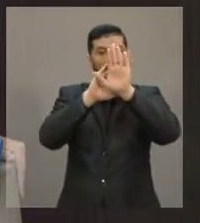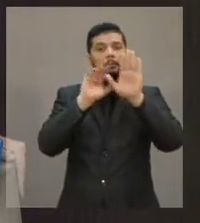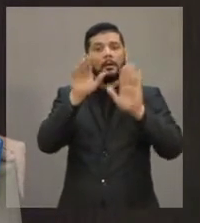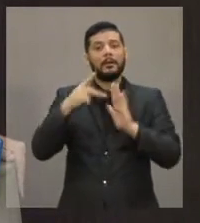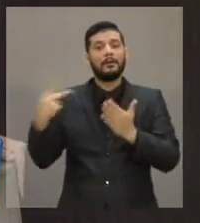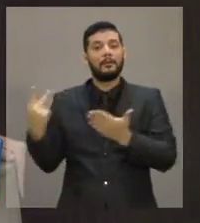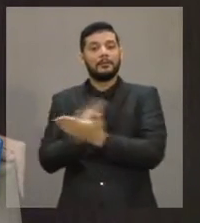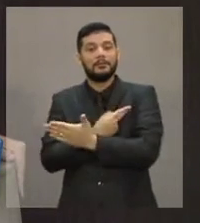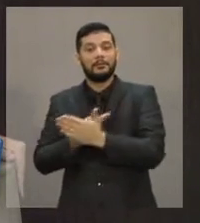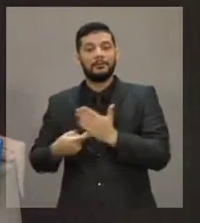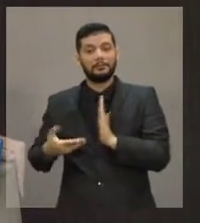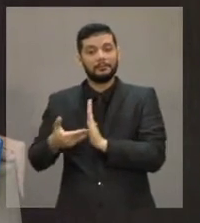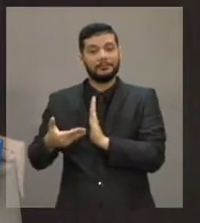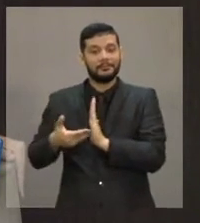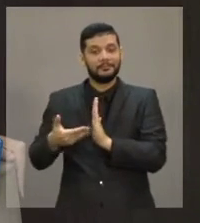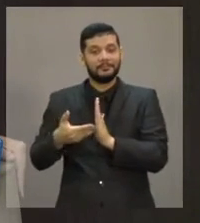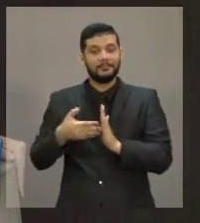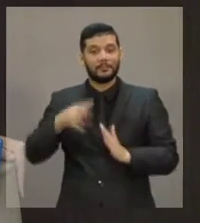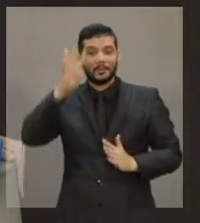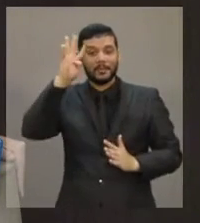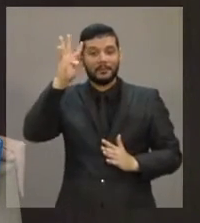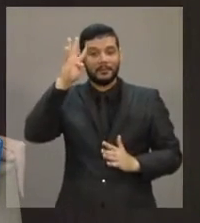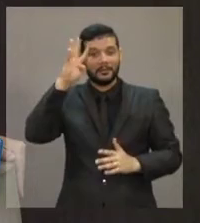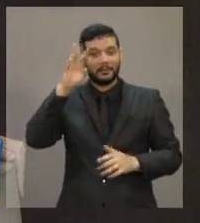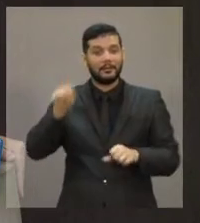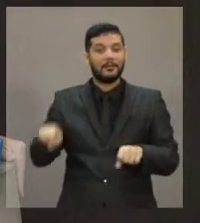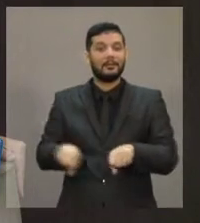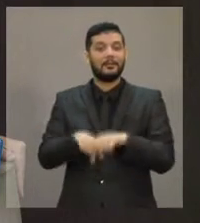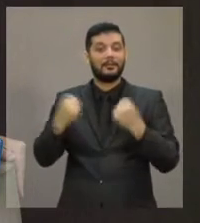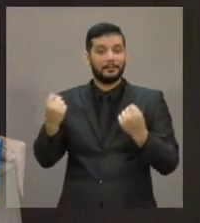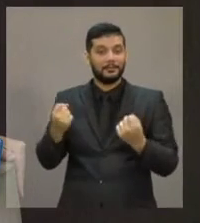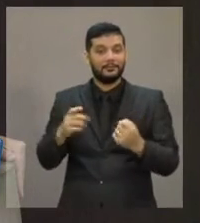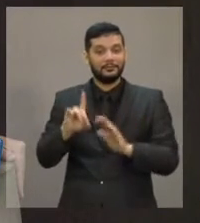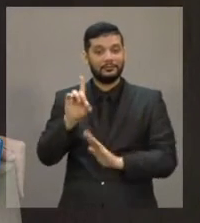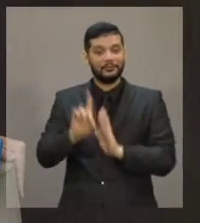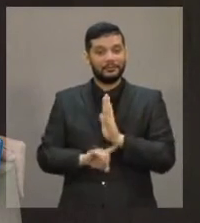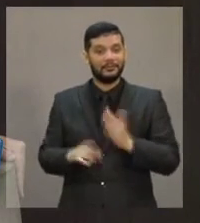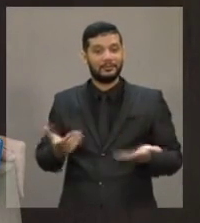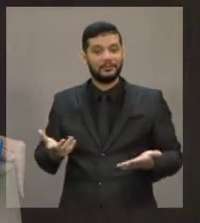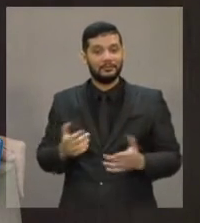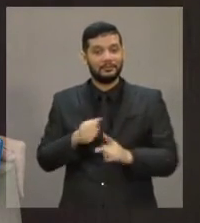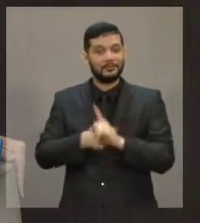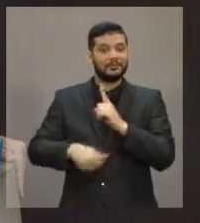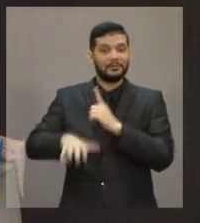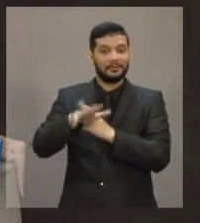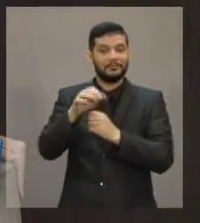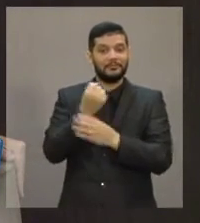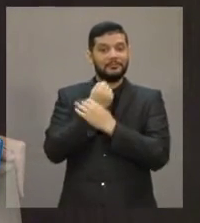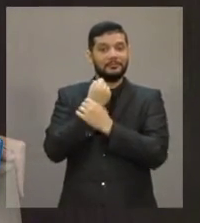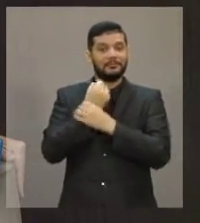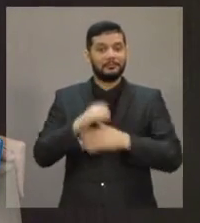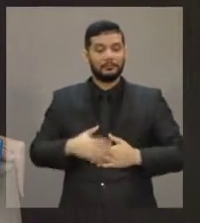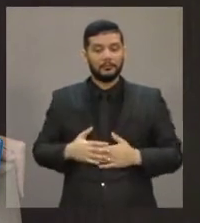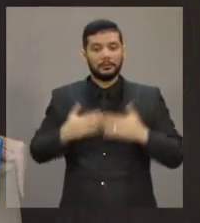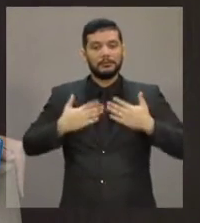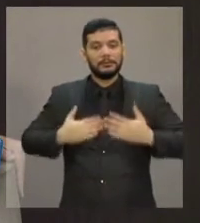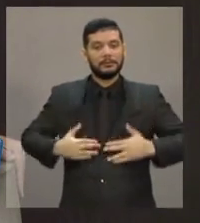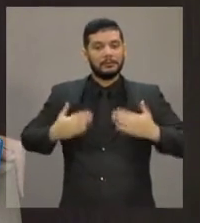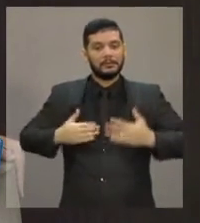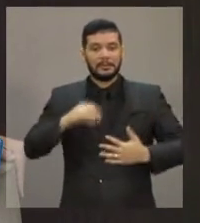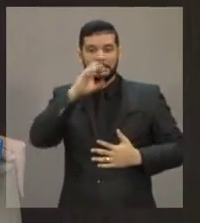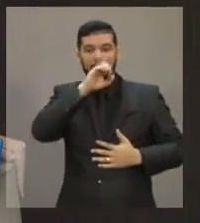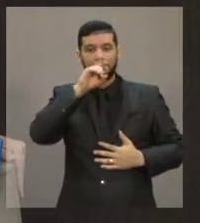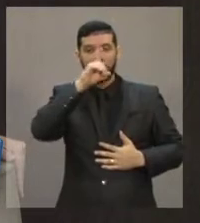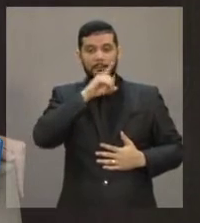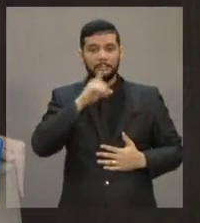eles acabem avançando. Estão destruindo a proteção social do trabalhador e da trabalhadora, estão destruindo, por exemplo, o repouso semanal remunerado, que poderia